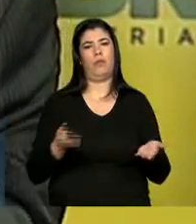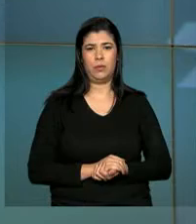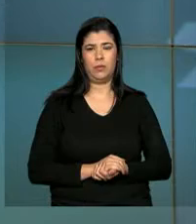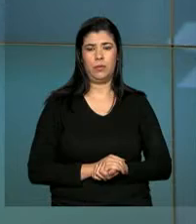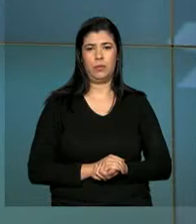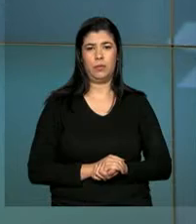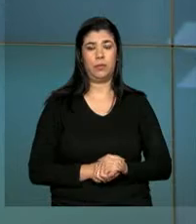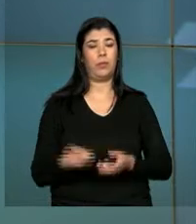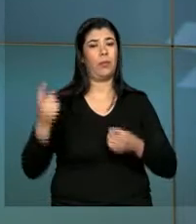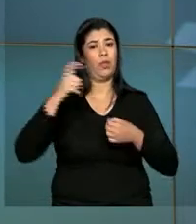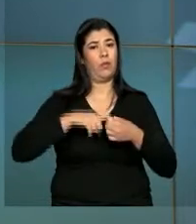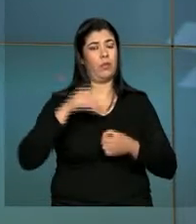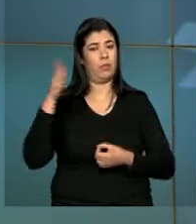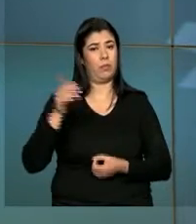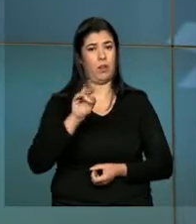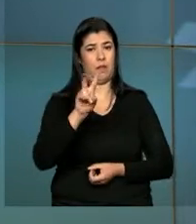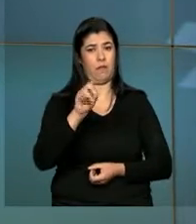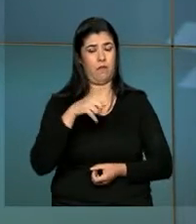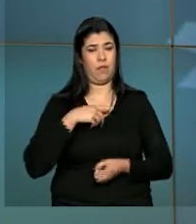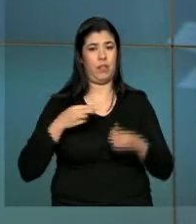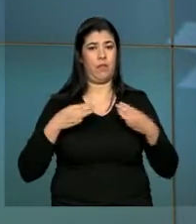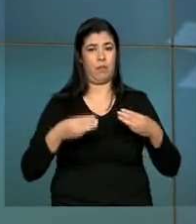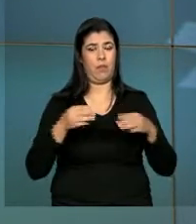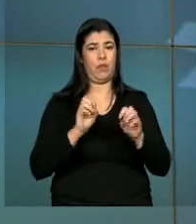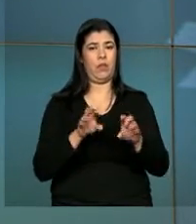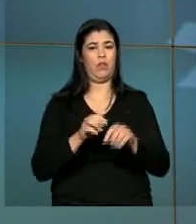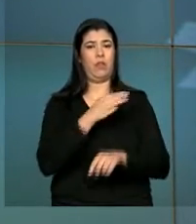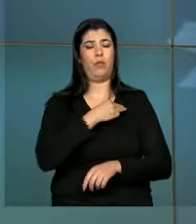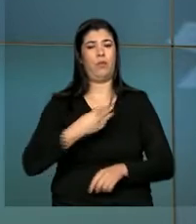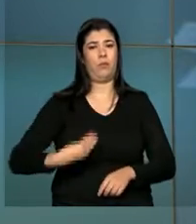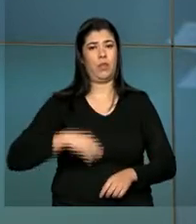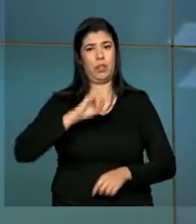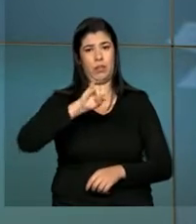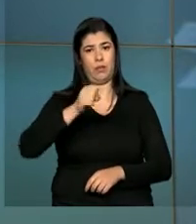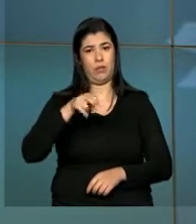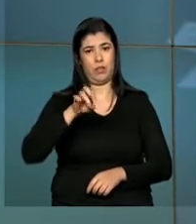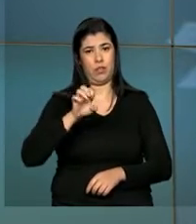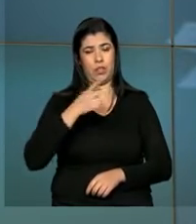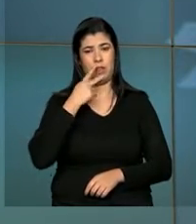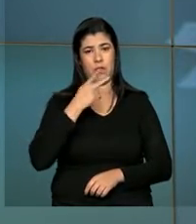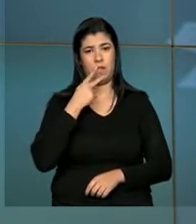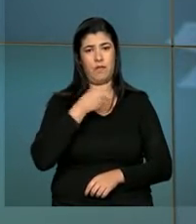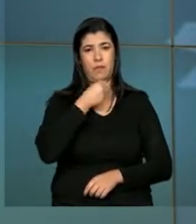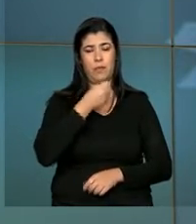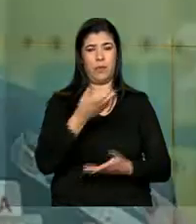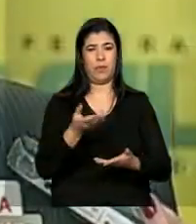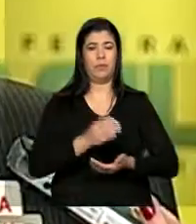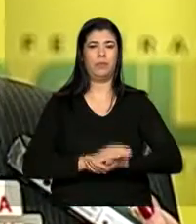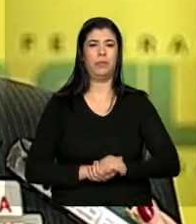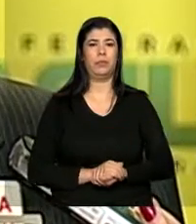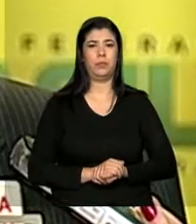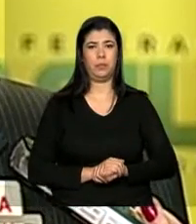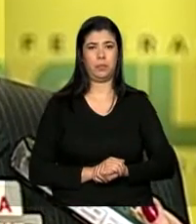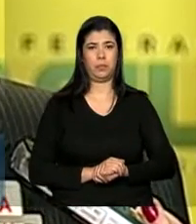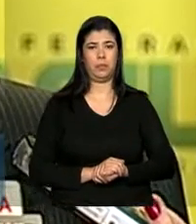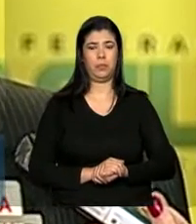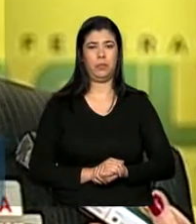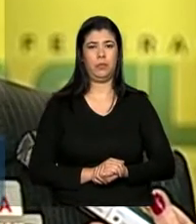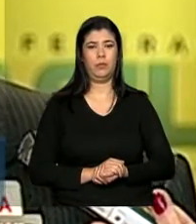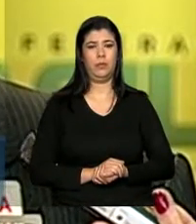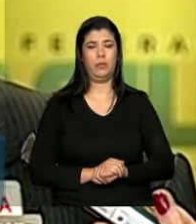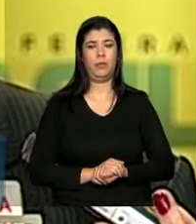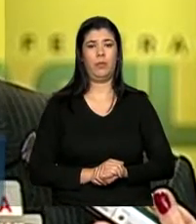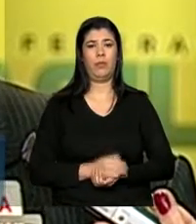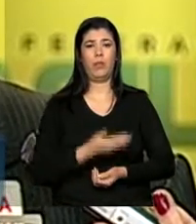principal. Vamos voltar ao vivo ao Ministério da Educação. O ministro Renato Janine Ribeiro fala agora à imprensa. Pontos pode